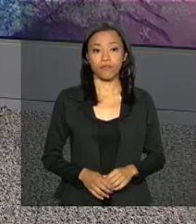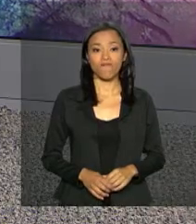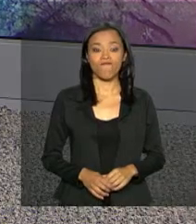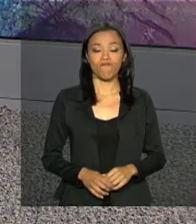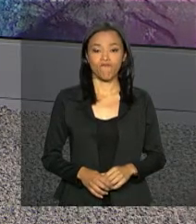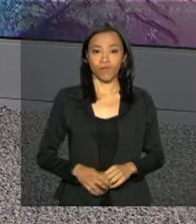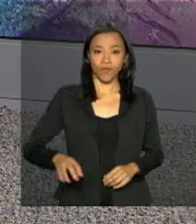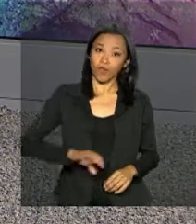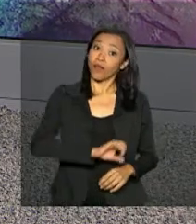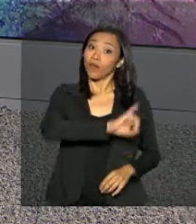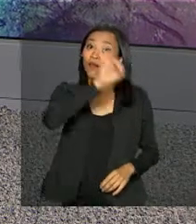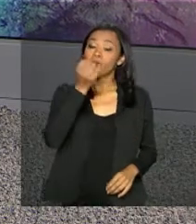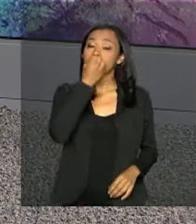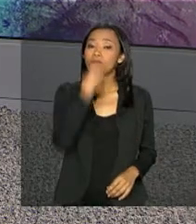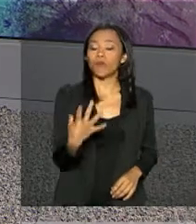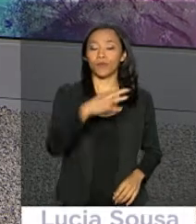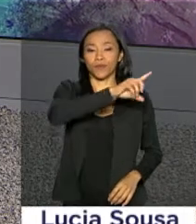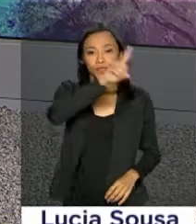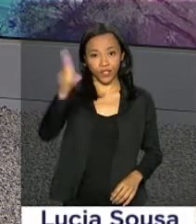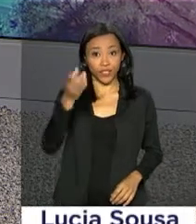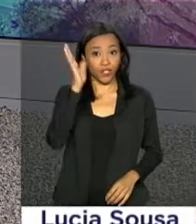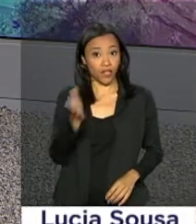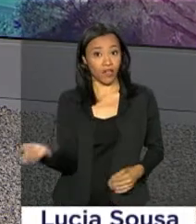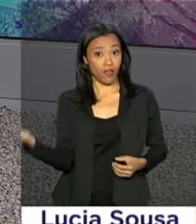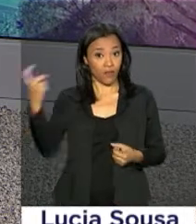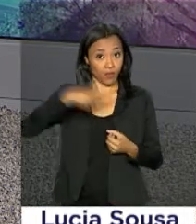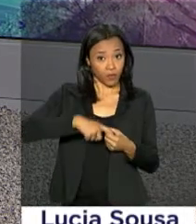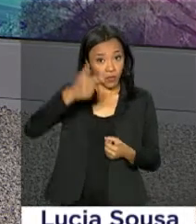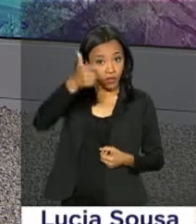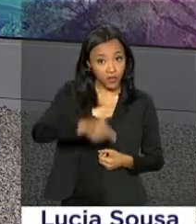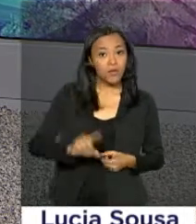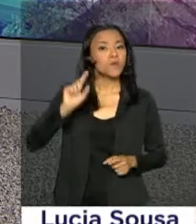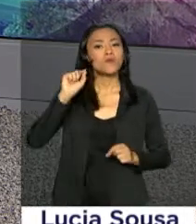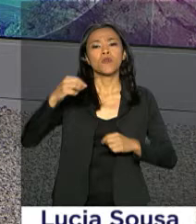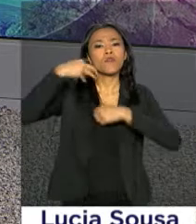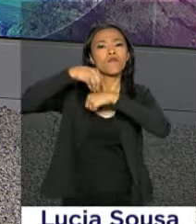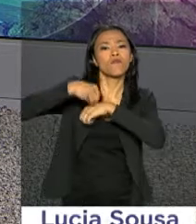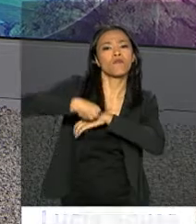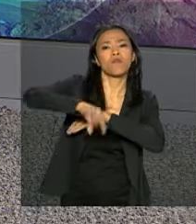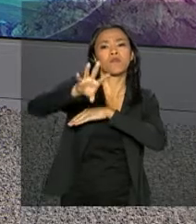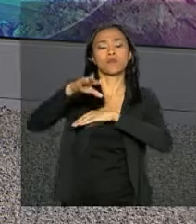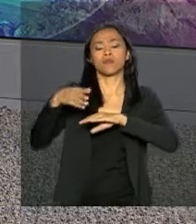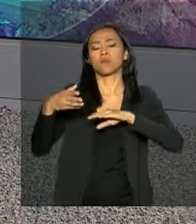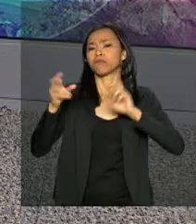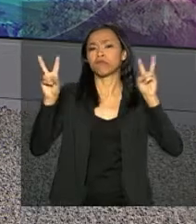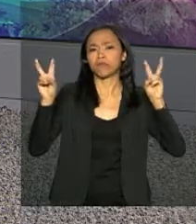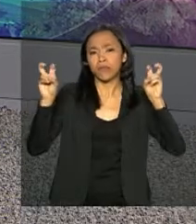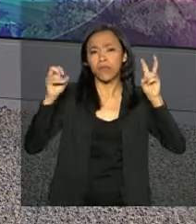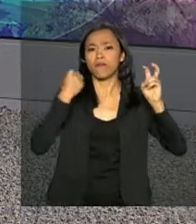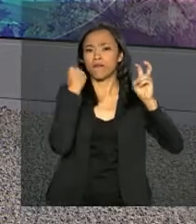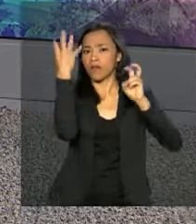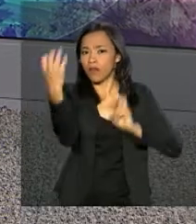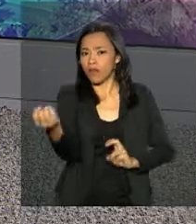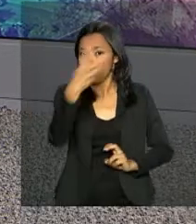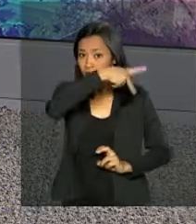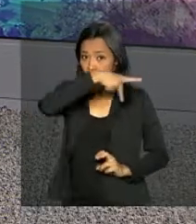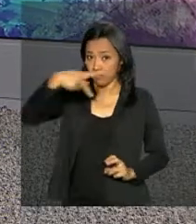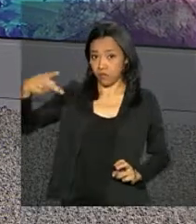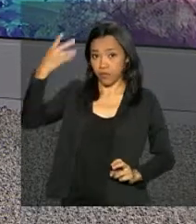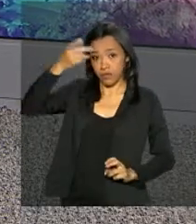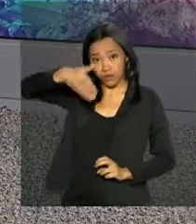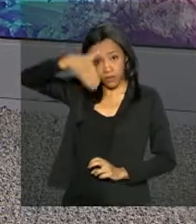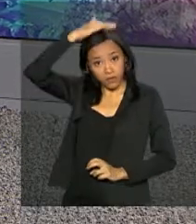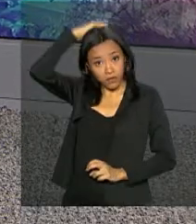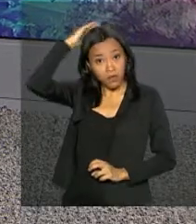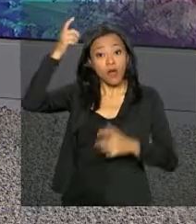olá bom dia pra você estamos de volta com informações sobre a viagem do presidente michel temer ao chile ele embarcou hoje cedo